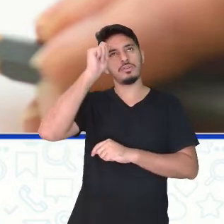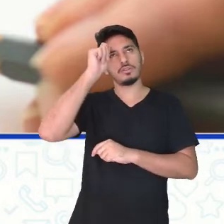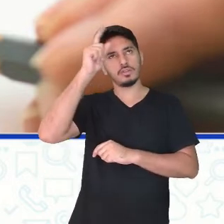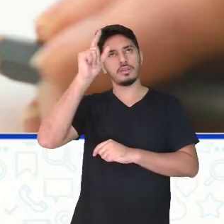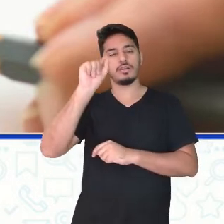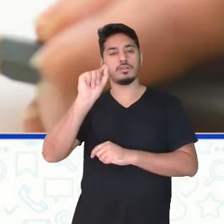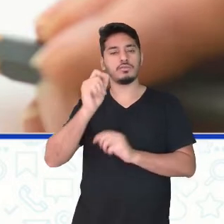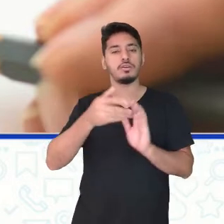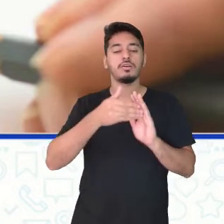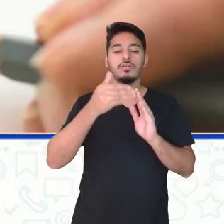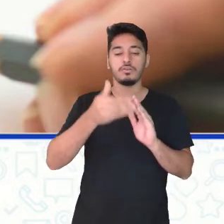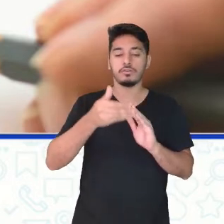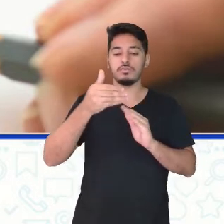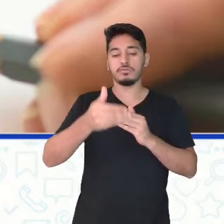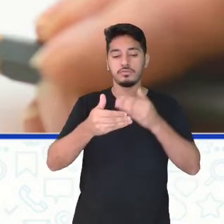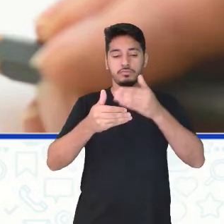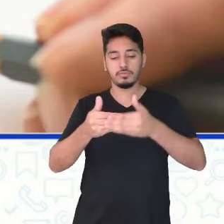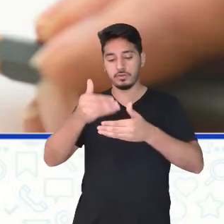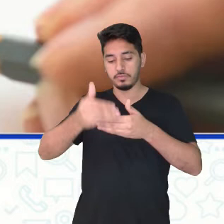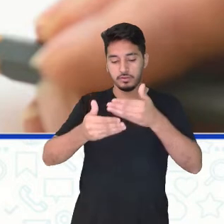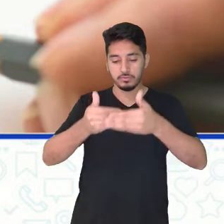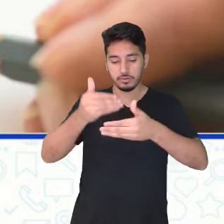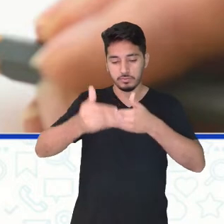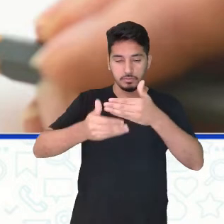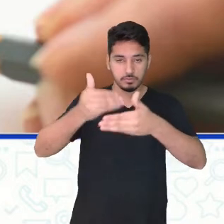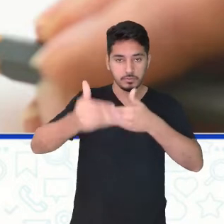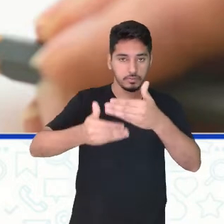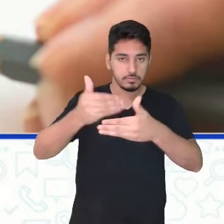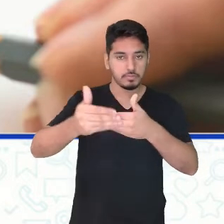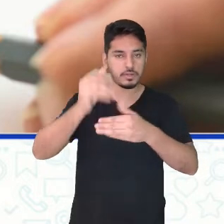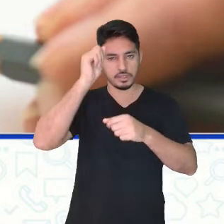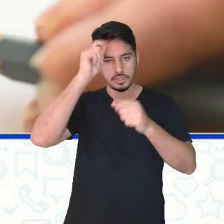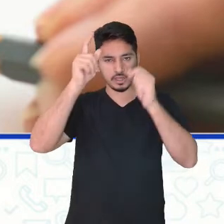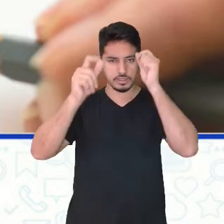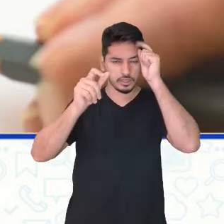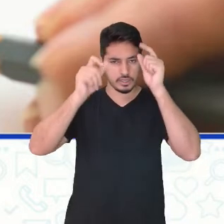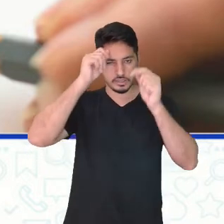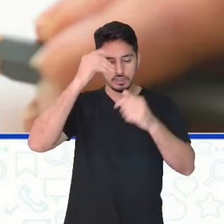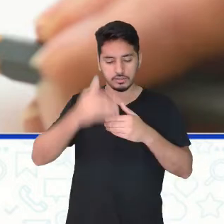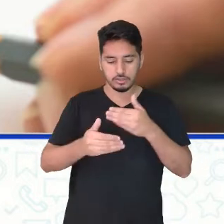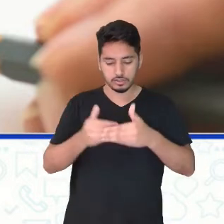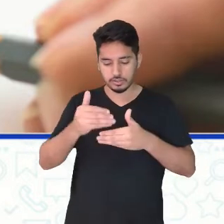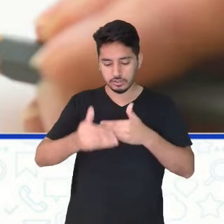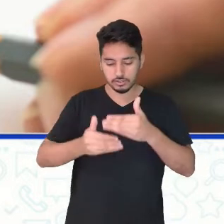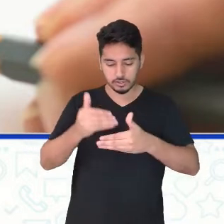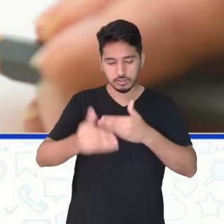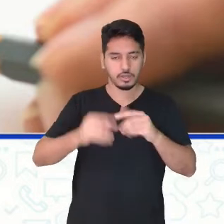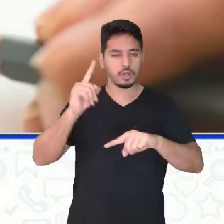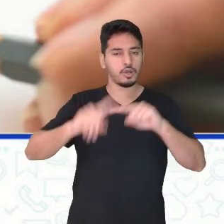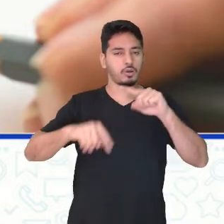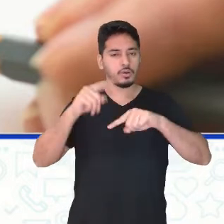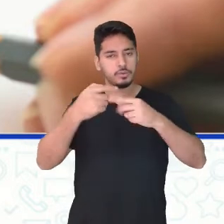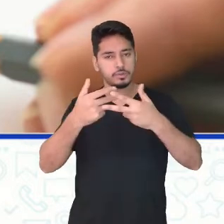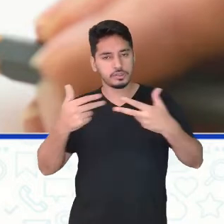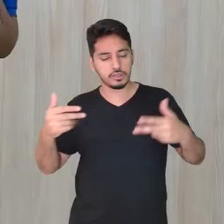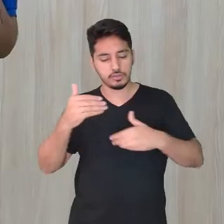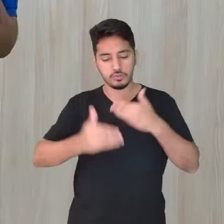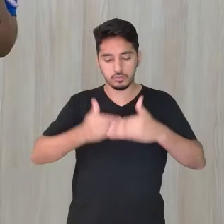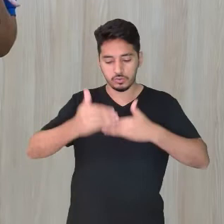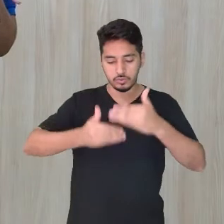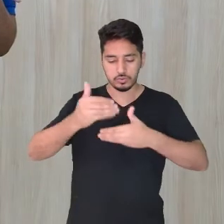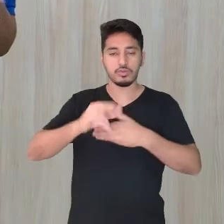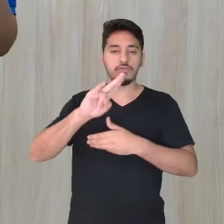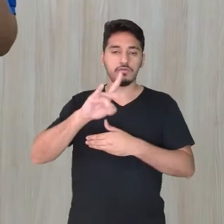de continuação ou sequência de fatos, sequência de ideias, sequência de objetos, a gente vai utilizar aí uma